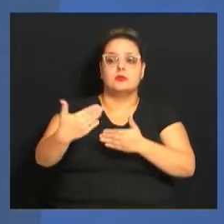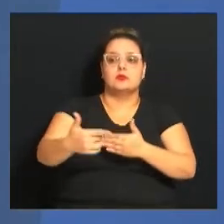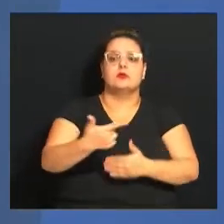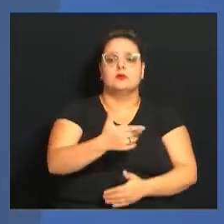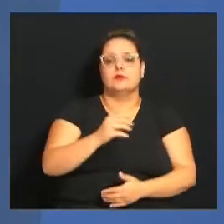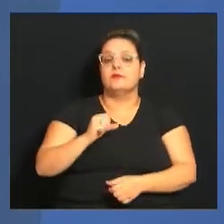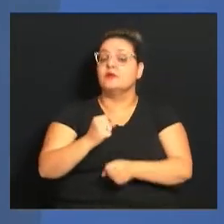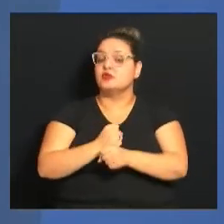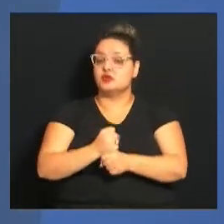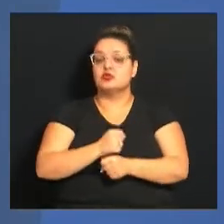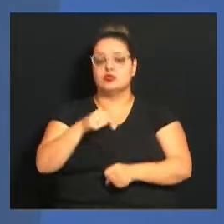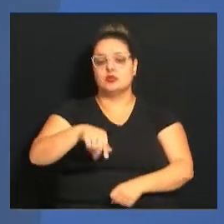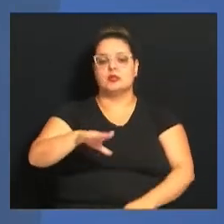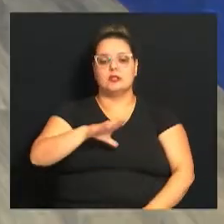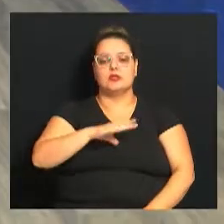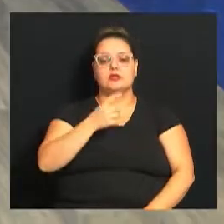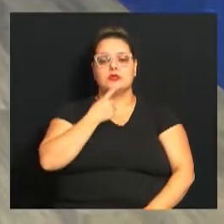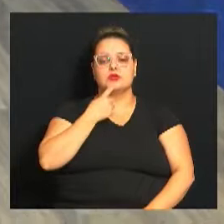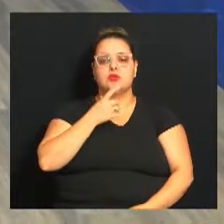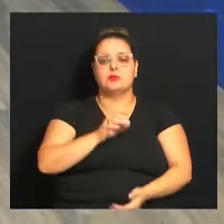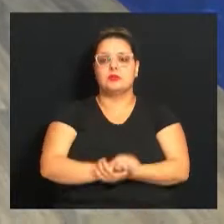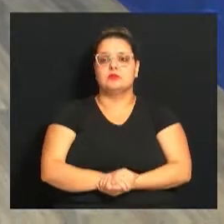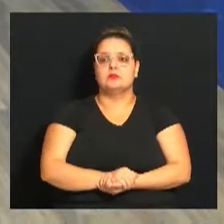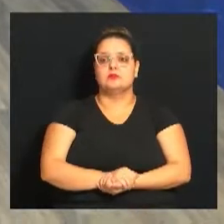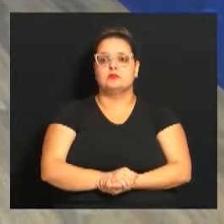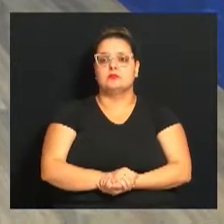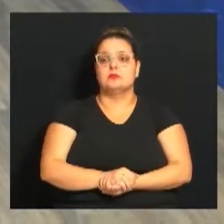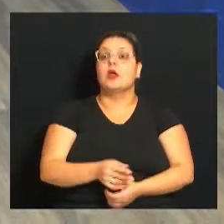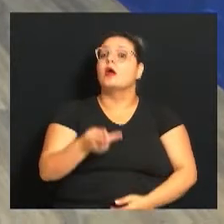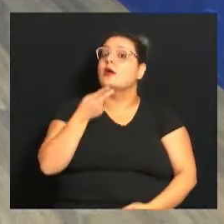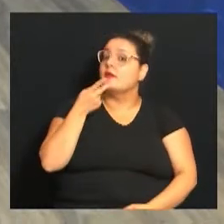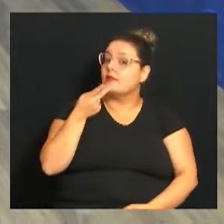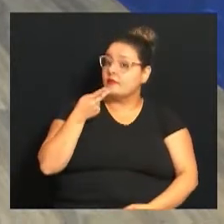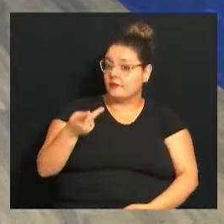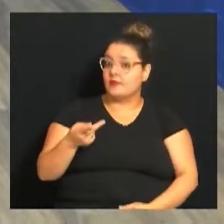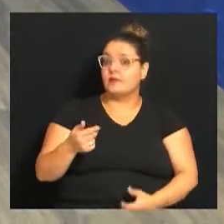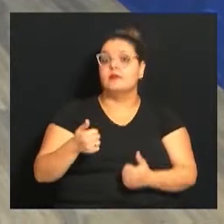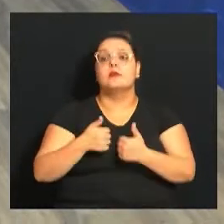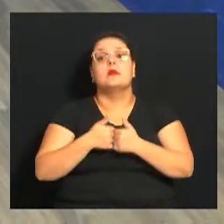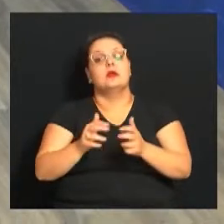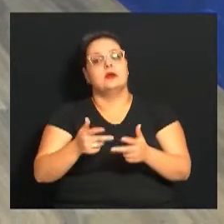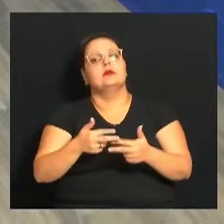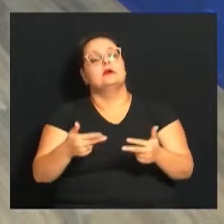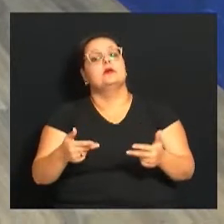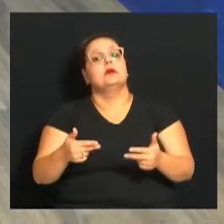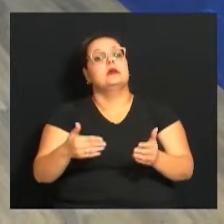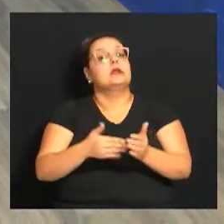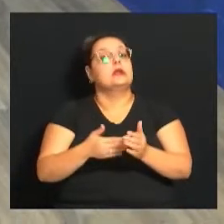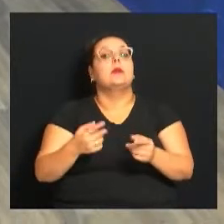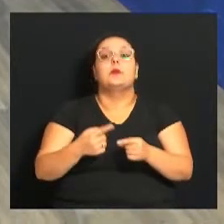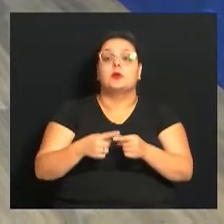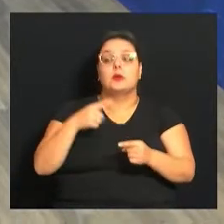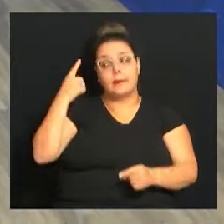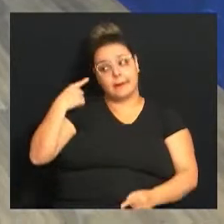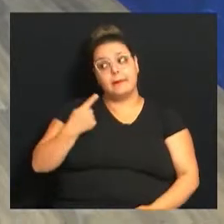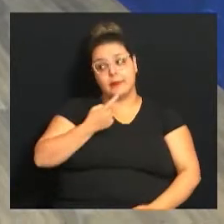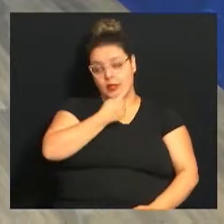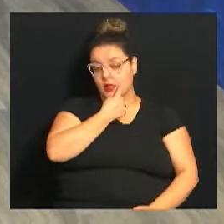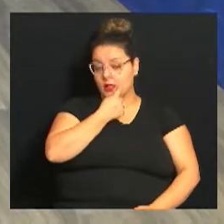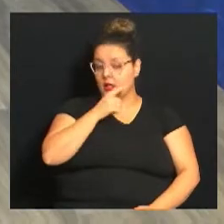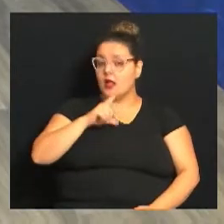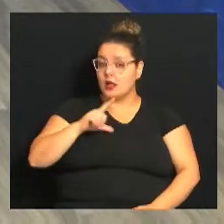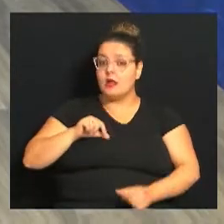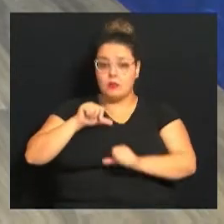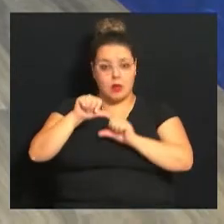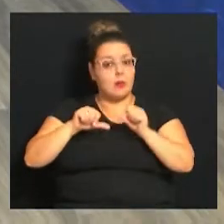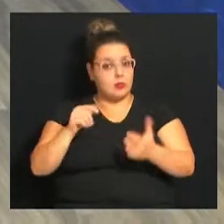anos aqui na cidade de Campinas. Vamos falar agora sobre transporte, até porque, Mirna Abreu, tem uma mudança que aconteceu no